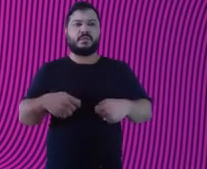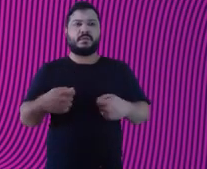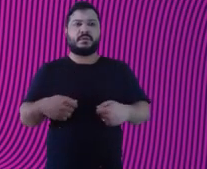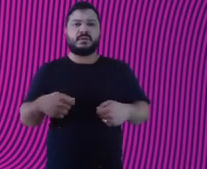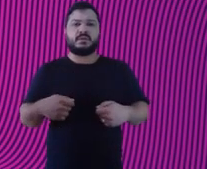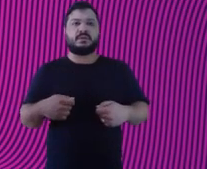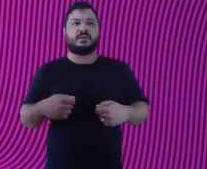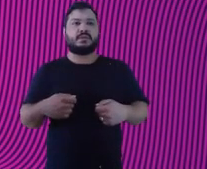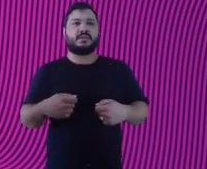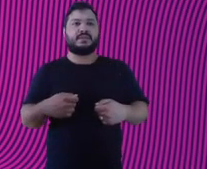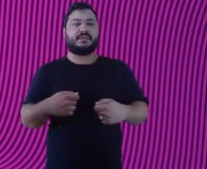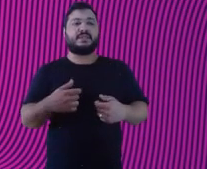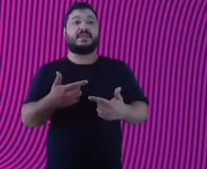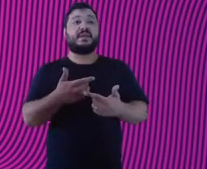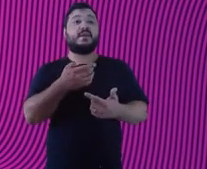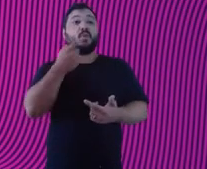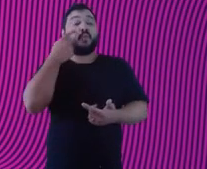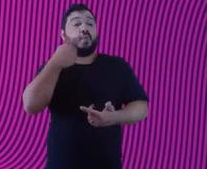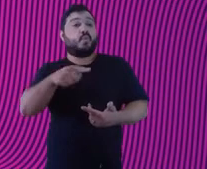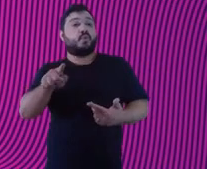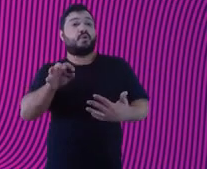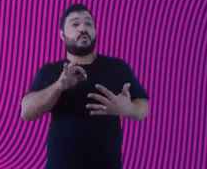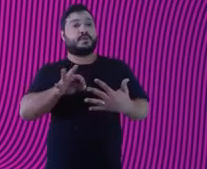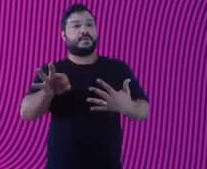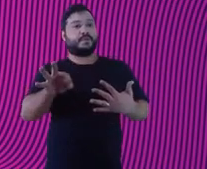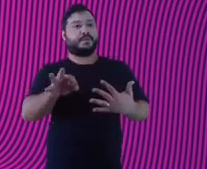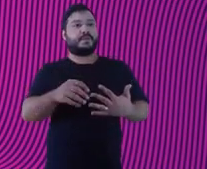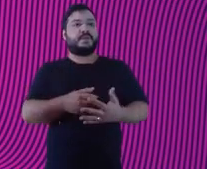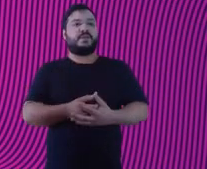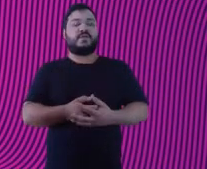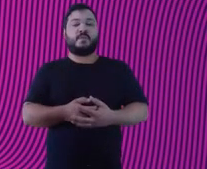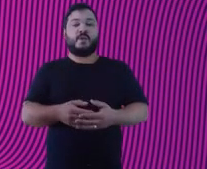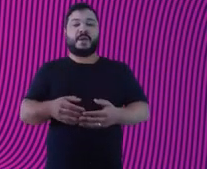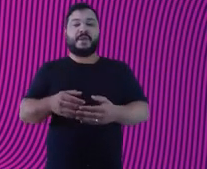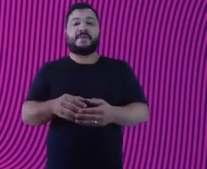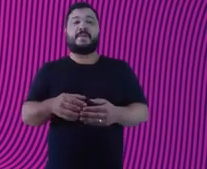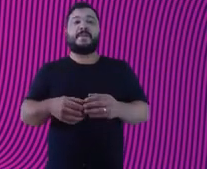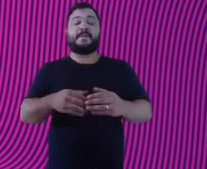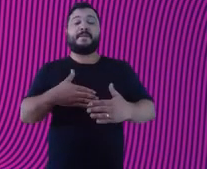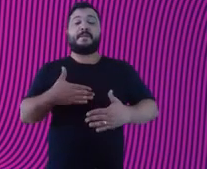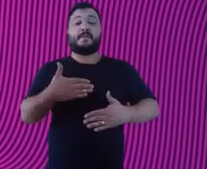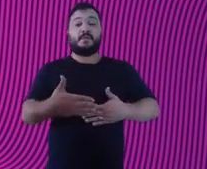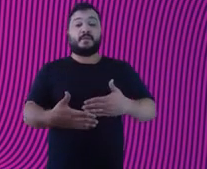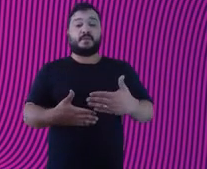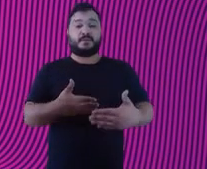último checagem, né, antes de embarcar nos procedimentos.